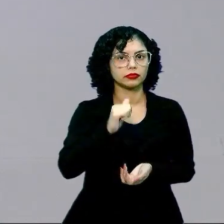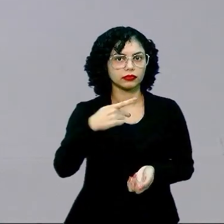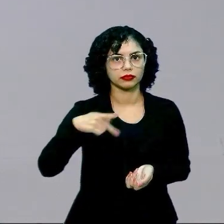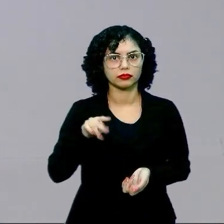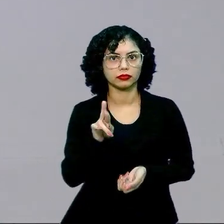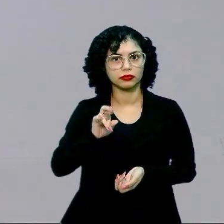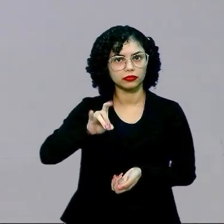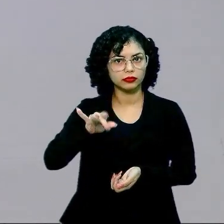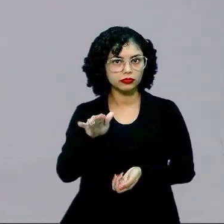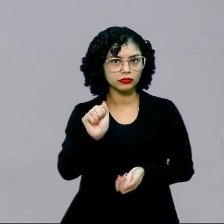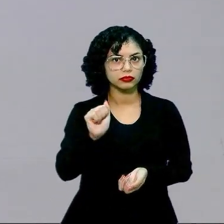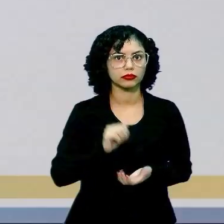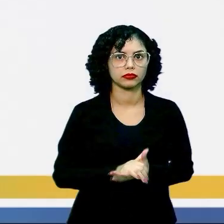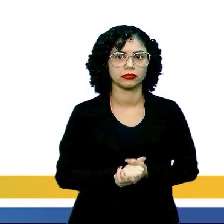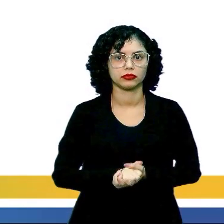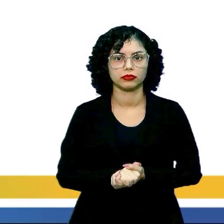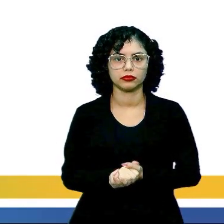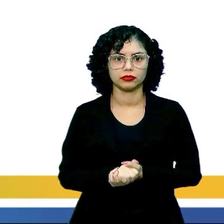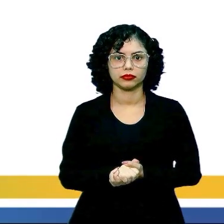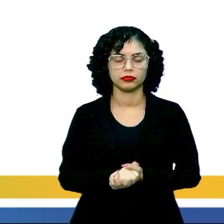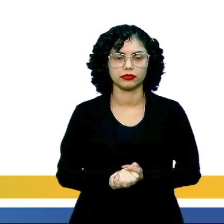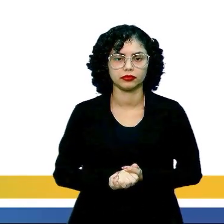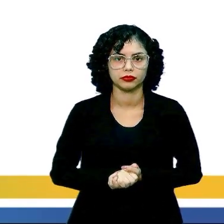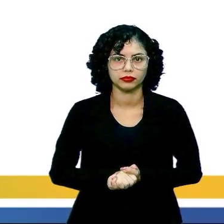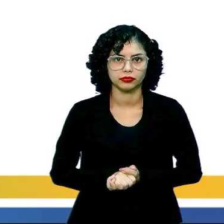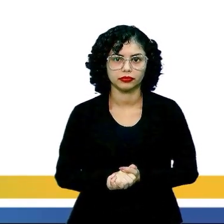apolar, certinho? Então, vamos lá.